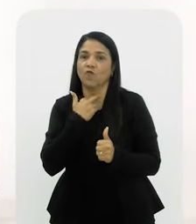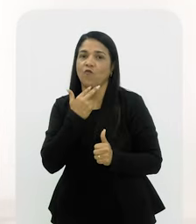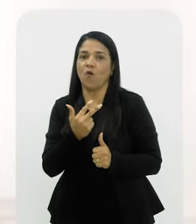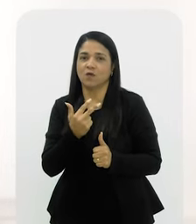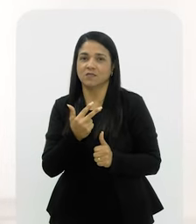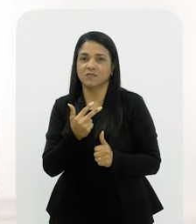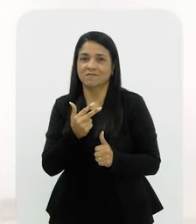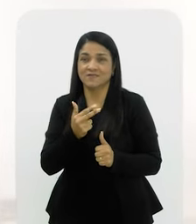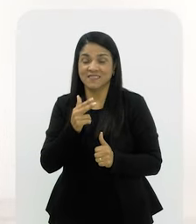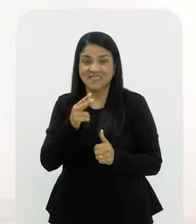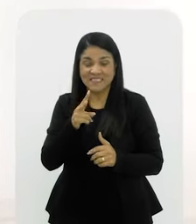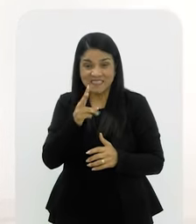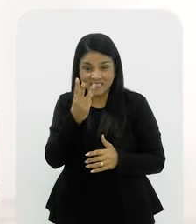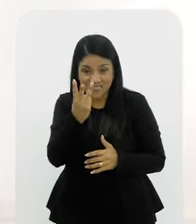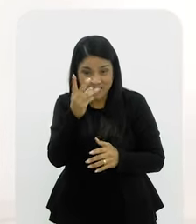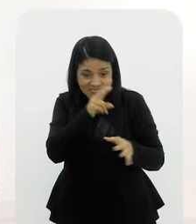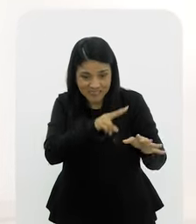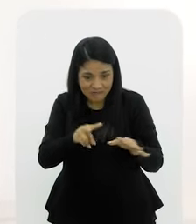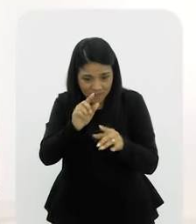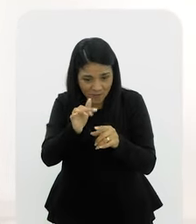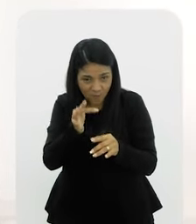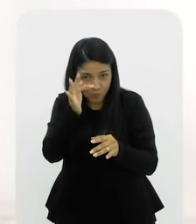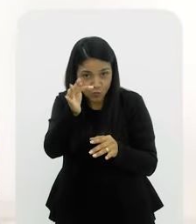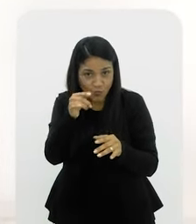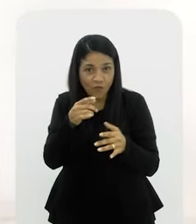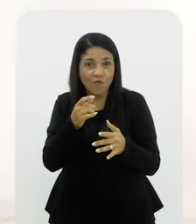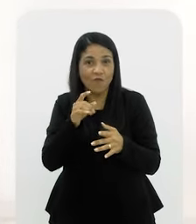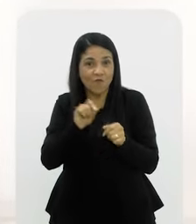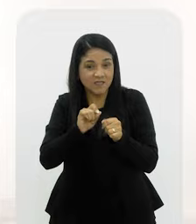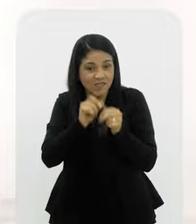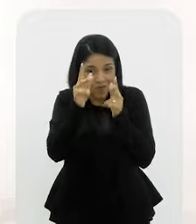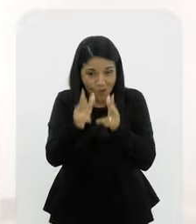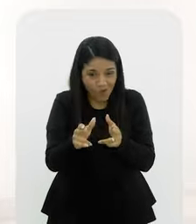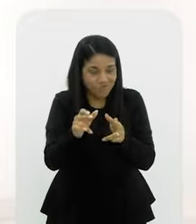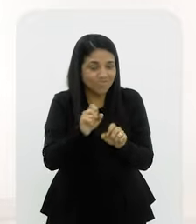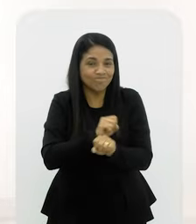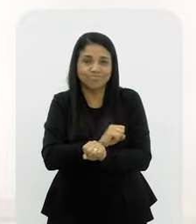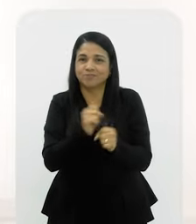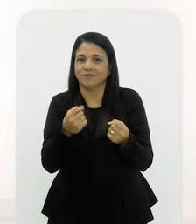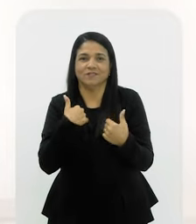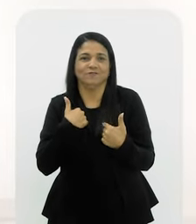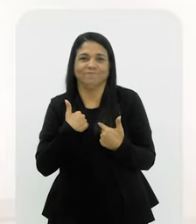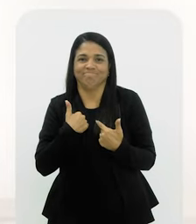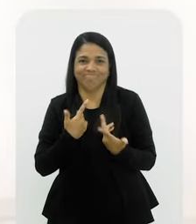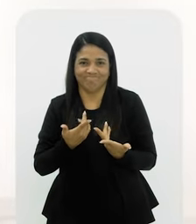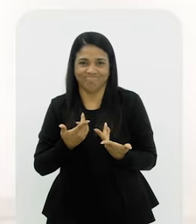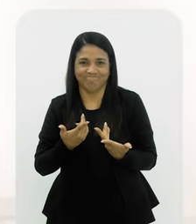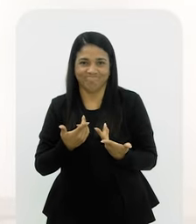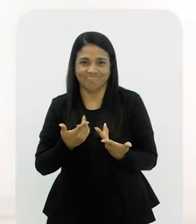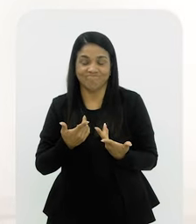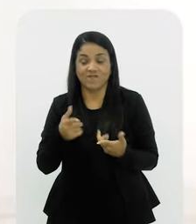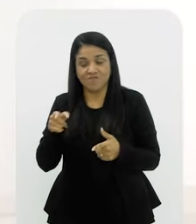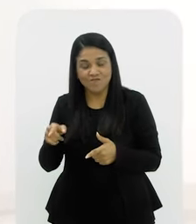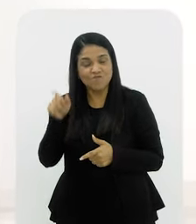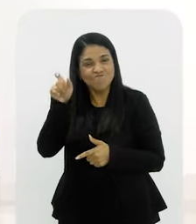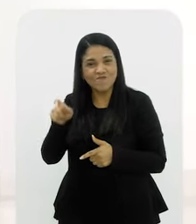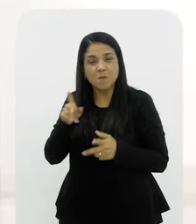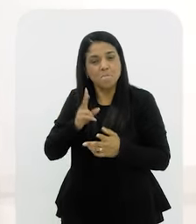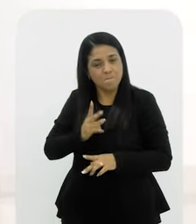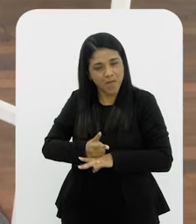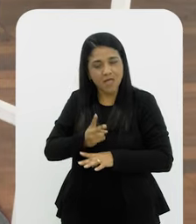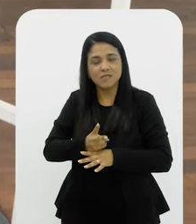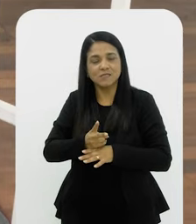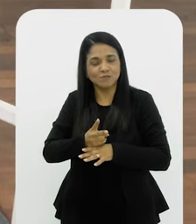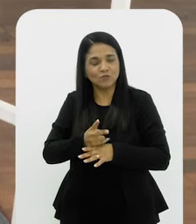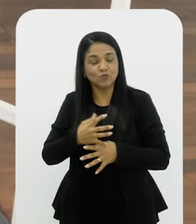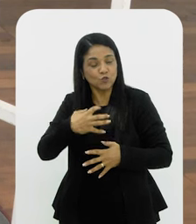divisão. Se eu fizer da maneira aqui, daqui a 3 semanas, quando eu voltava, se eu fizer de outra maneira, não vai dar certo pelo que foi feito no início. Ele orquestrava o